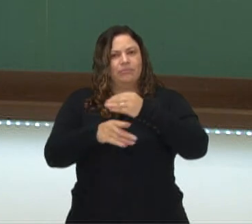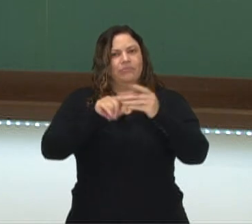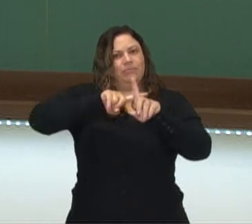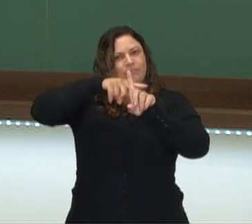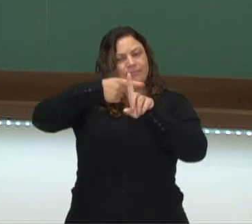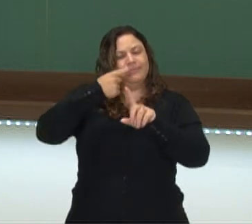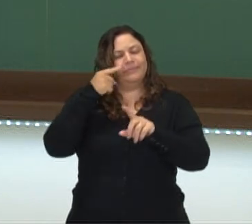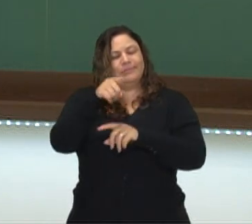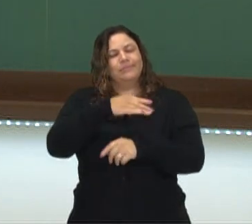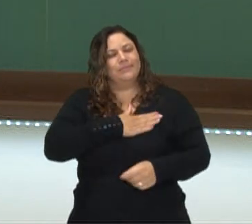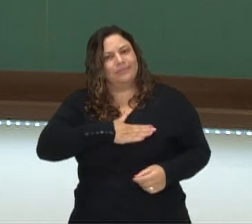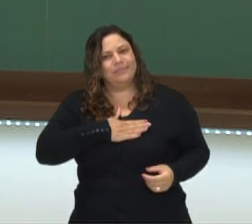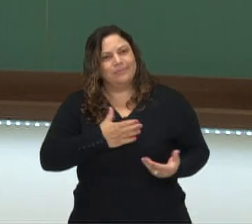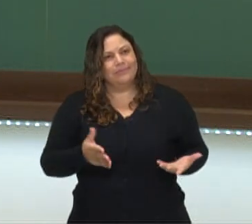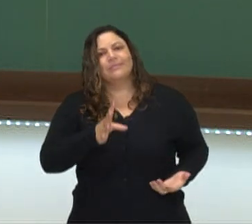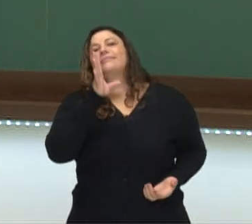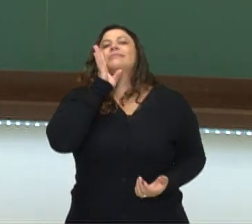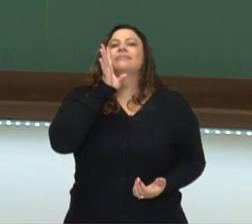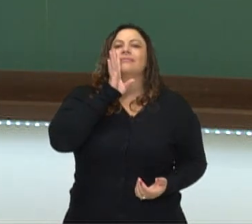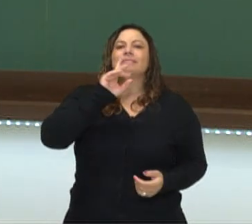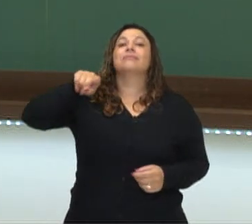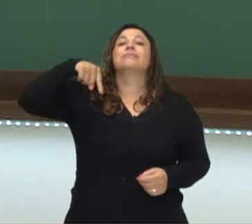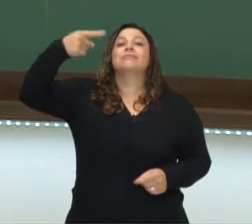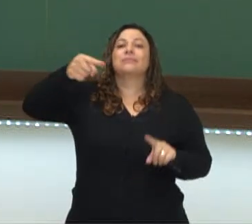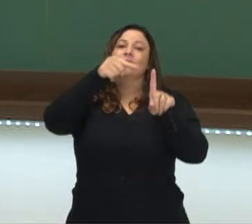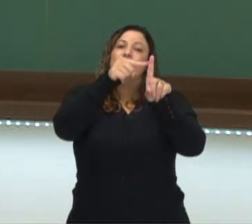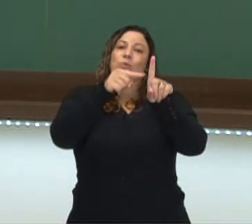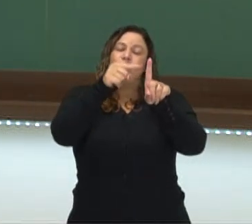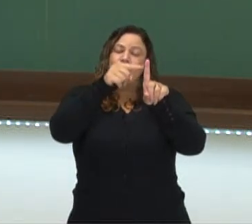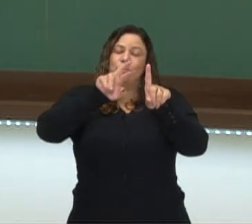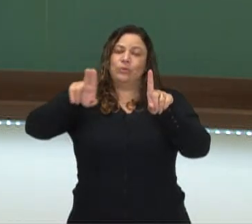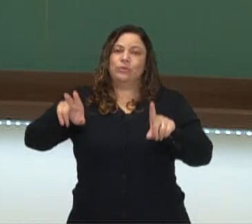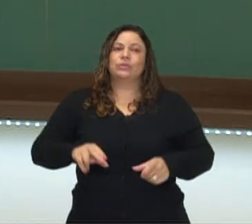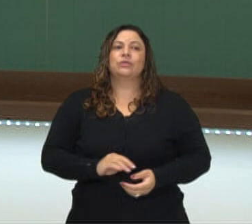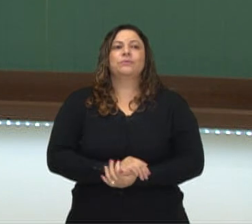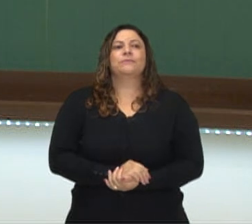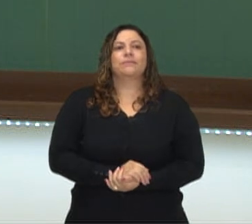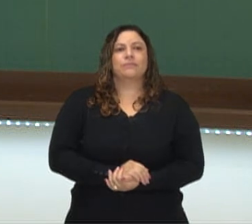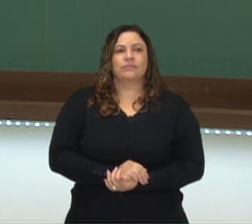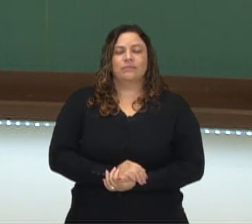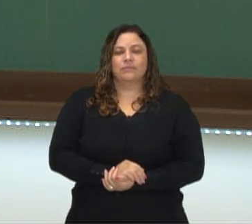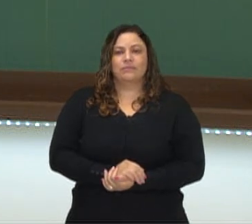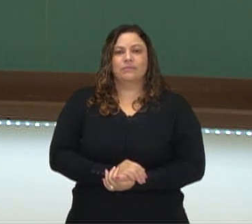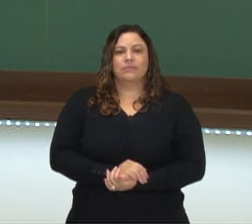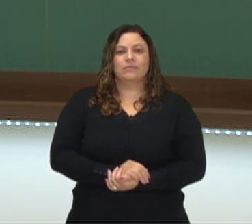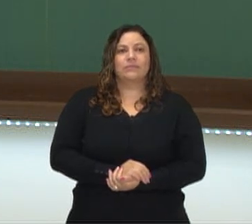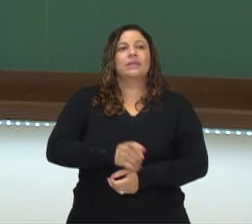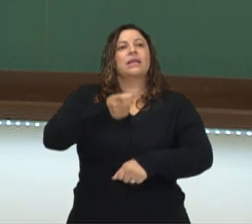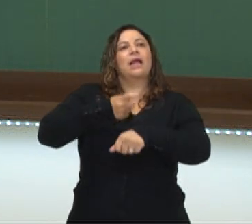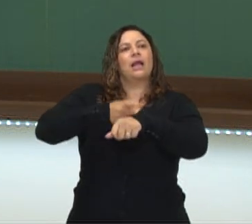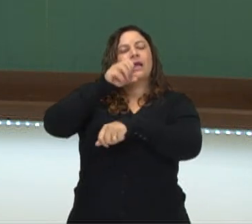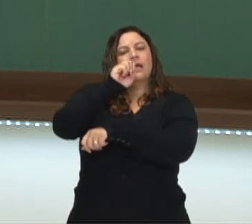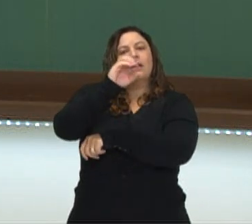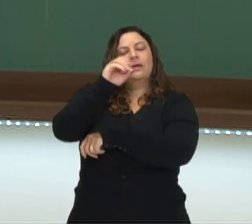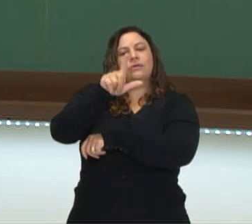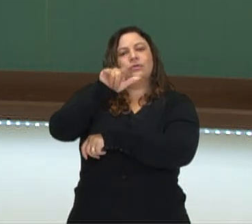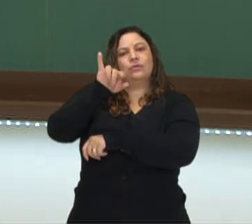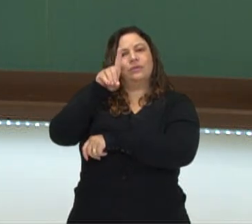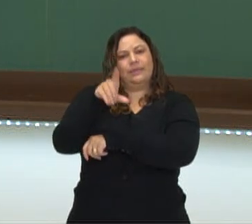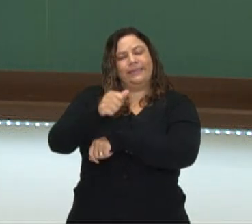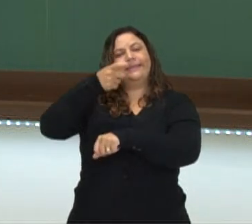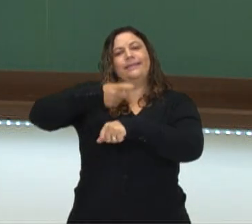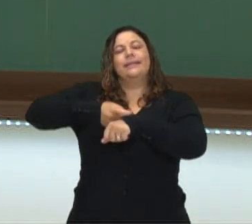A solução tem como essa característica principal, mistura homogênea, ok? Aqui eu quero dar um exemplo